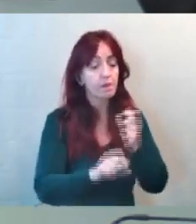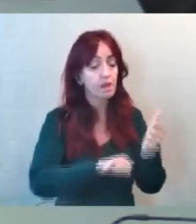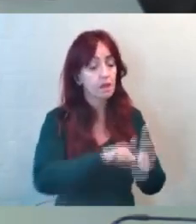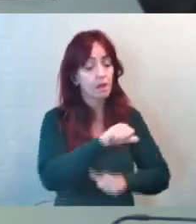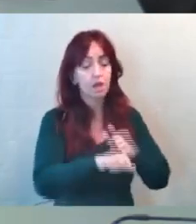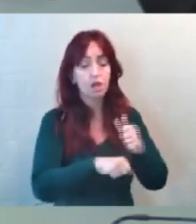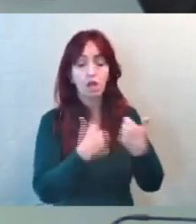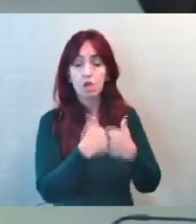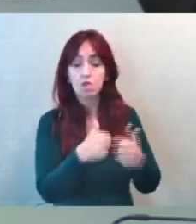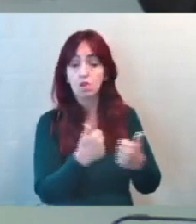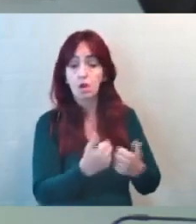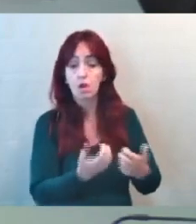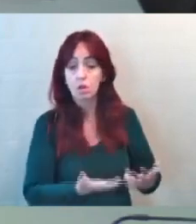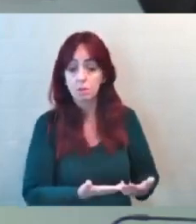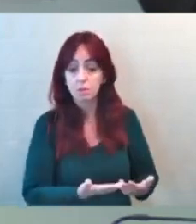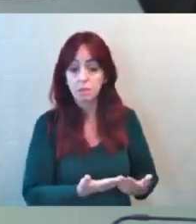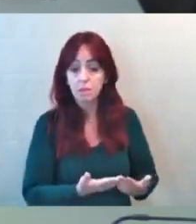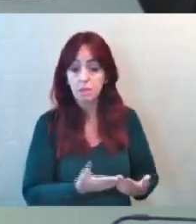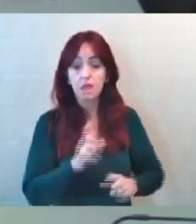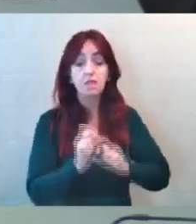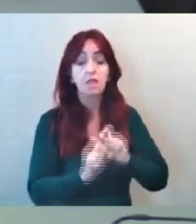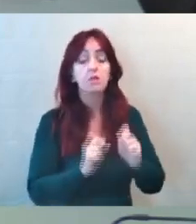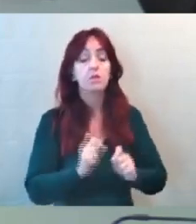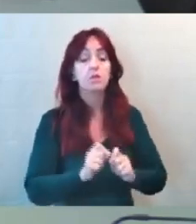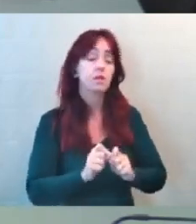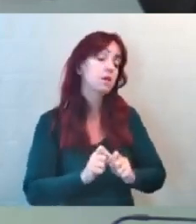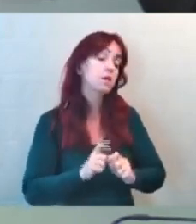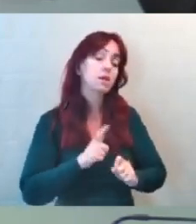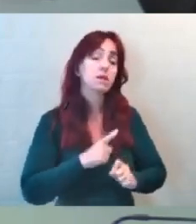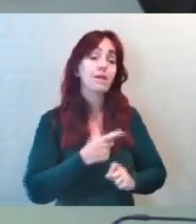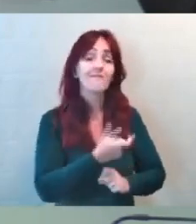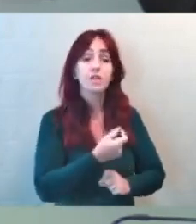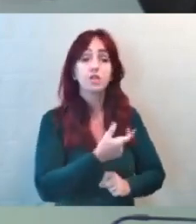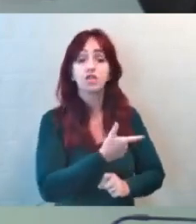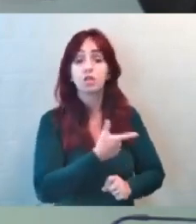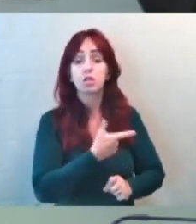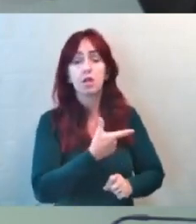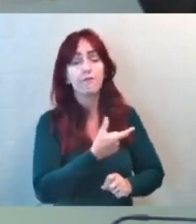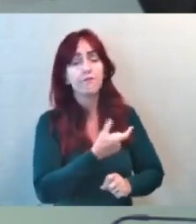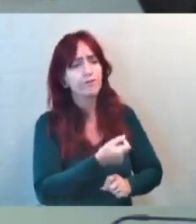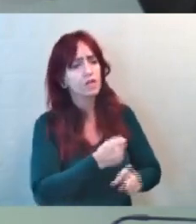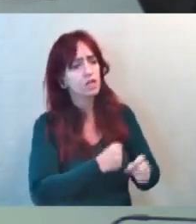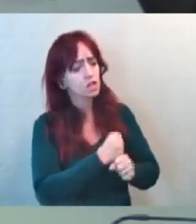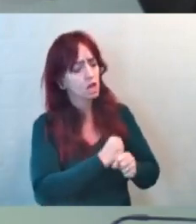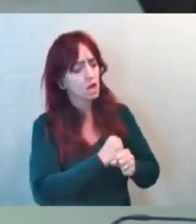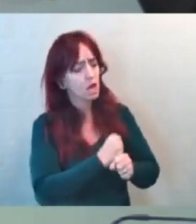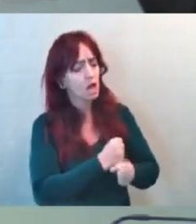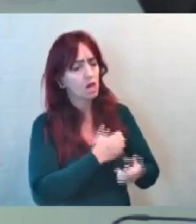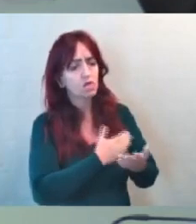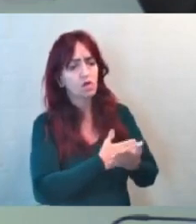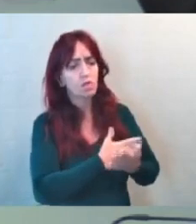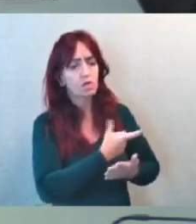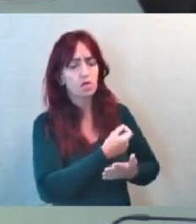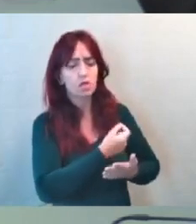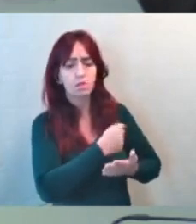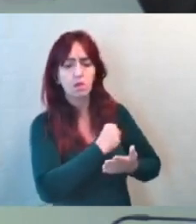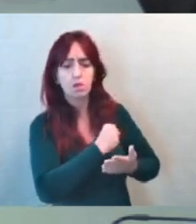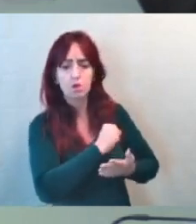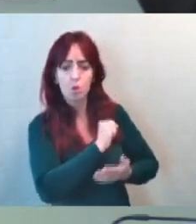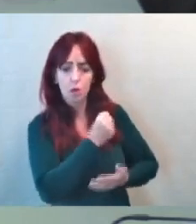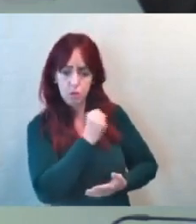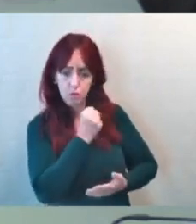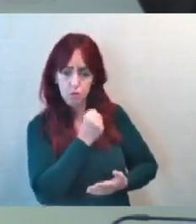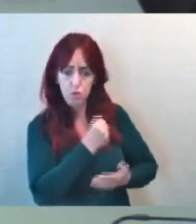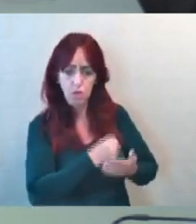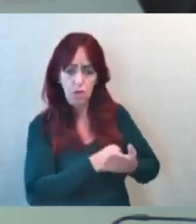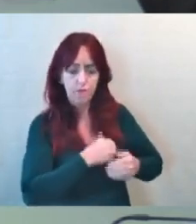né? Sendo que trata-se de uma concessão de 20 anos, começou em 2008 e vai até 2028, a gente estaria